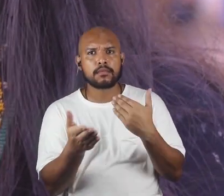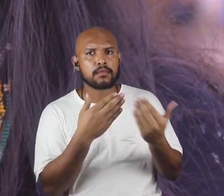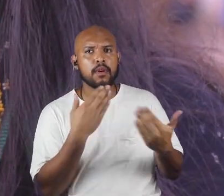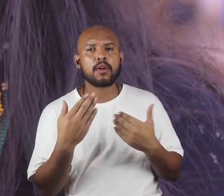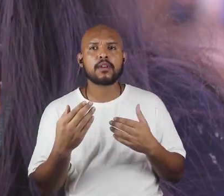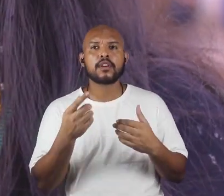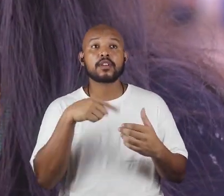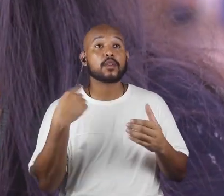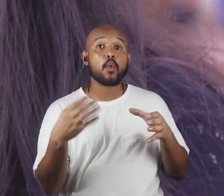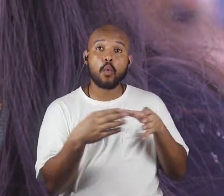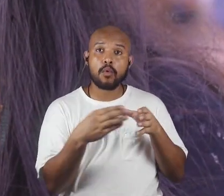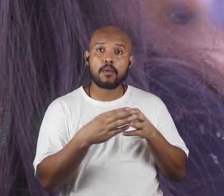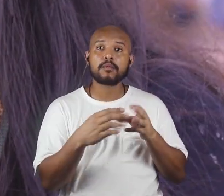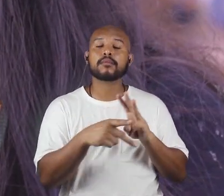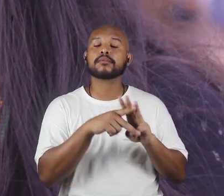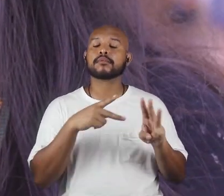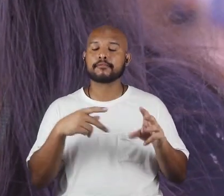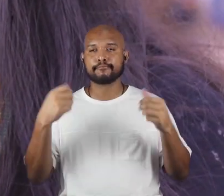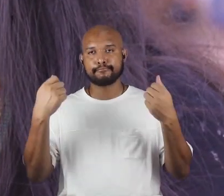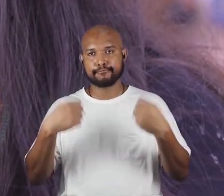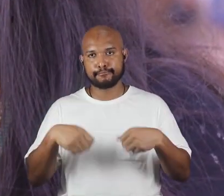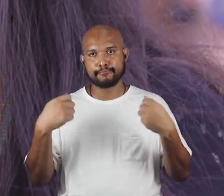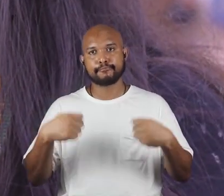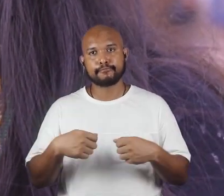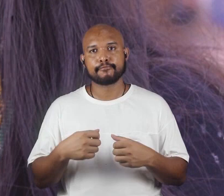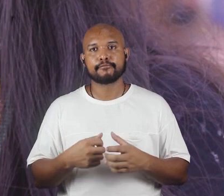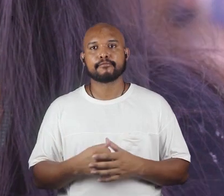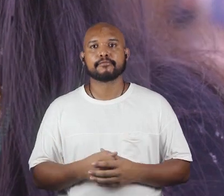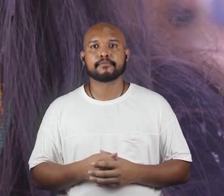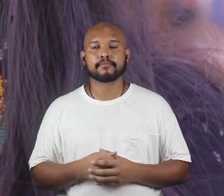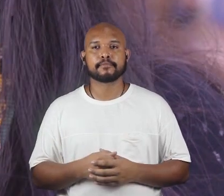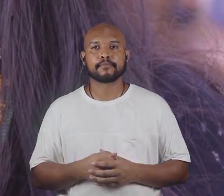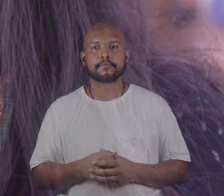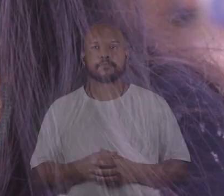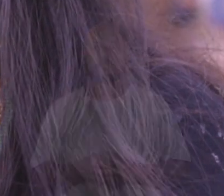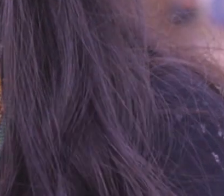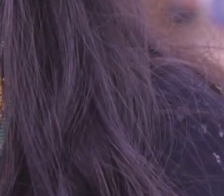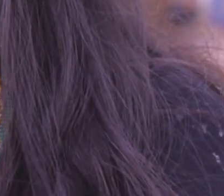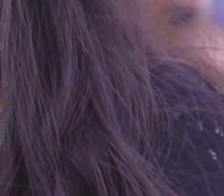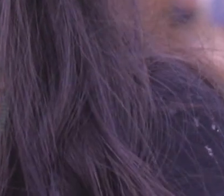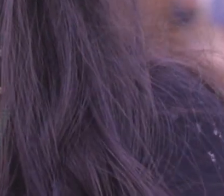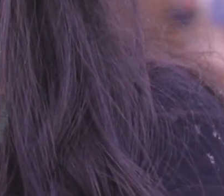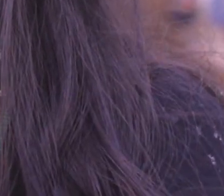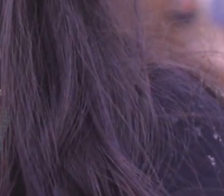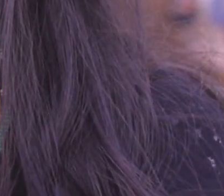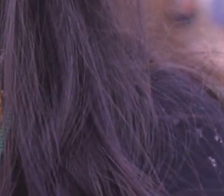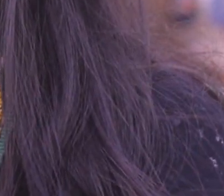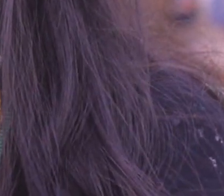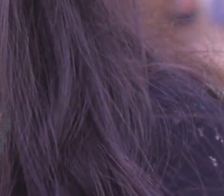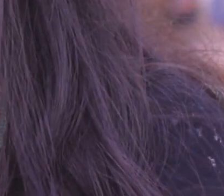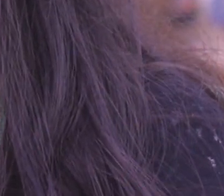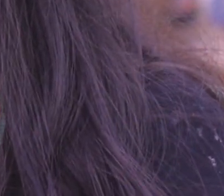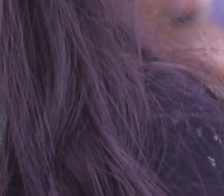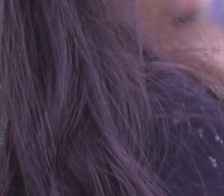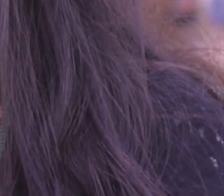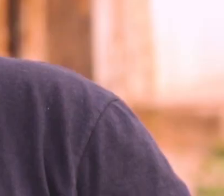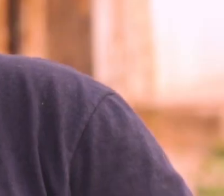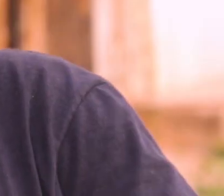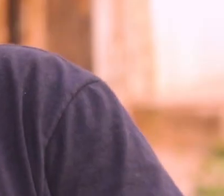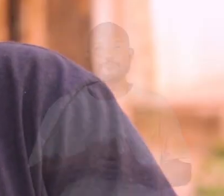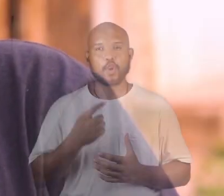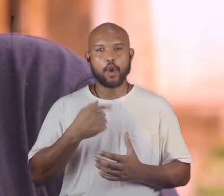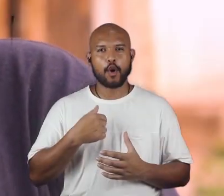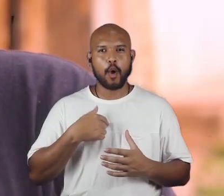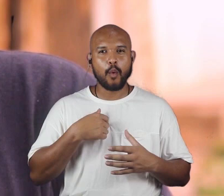Então, acho que deveria ter mais esse diálogo entre nós dentro da faculdade. Ter mais evento que envolva nós